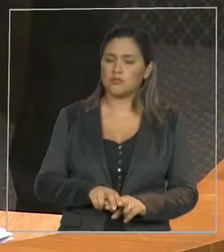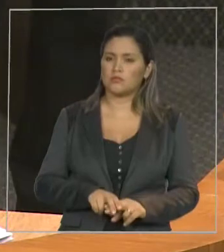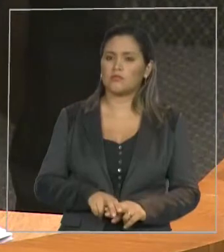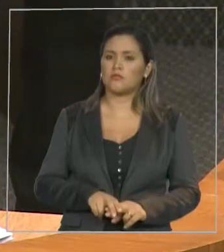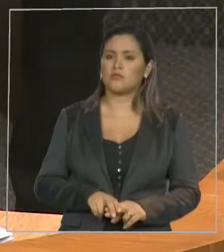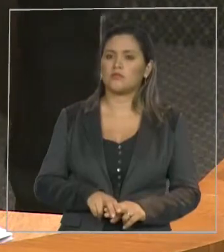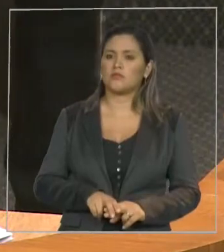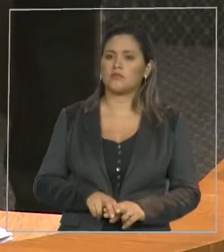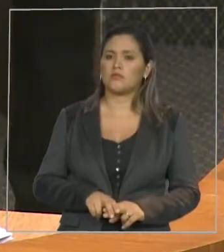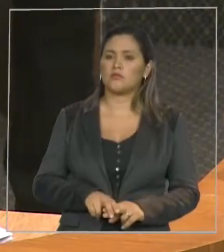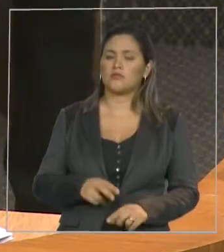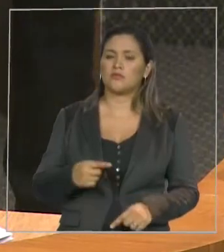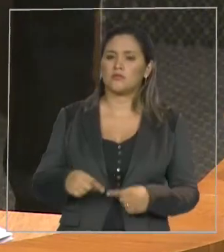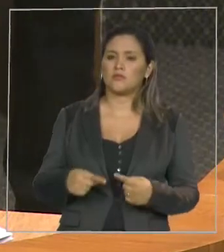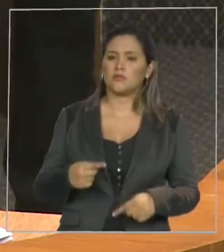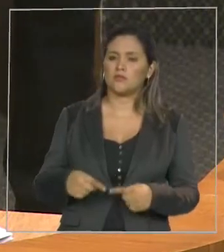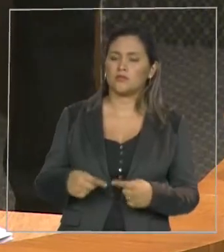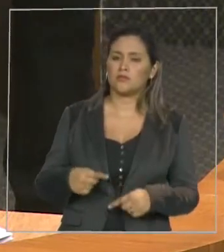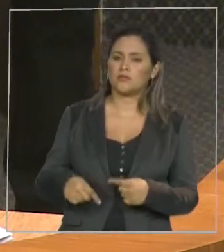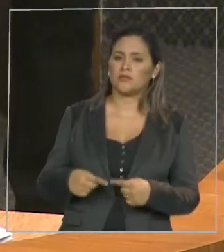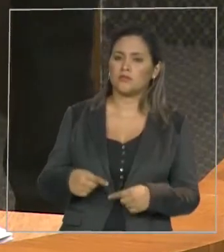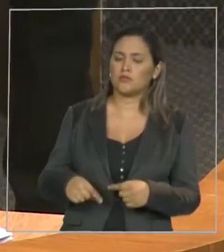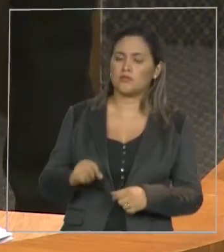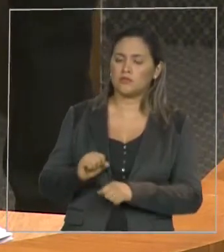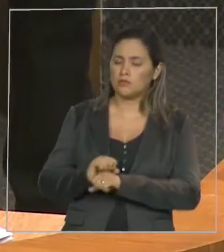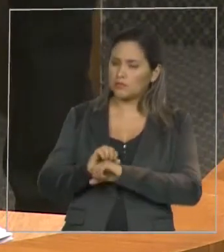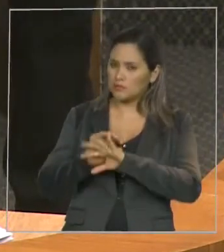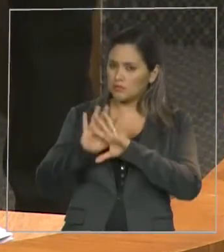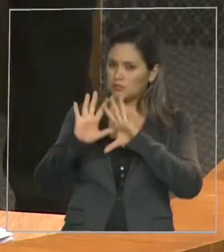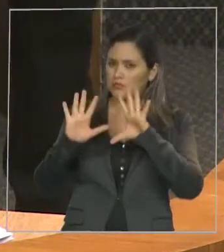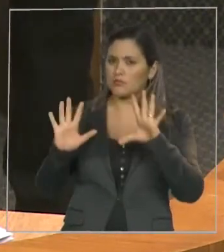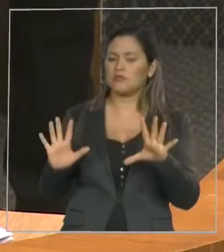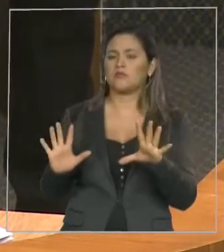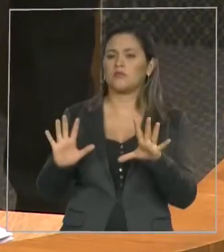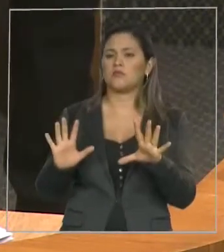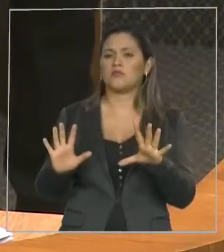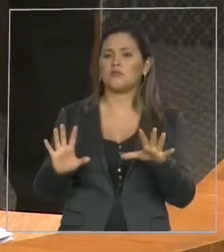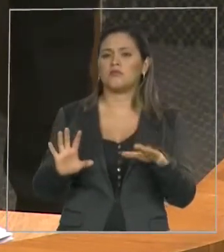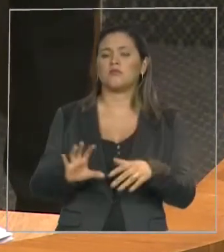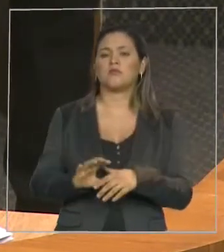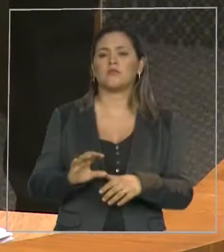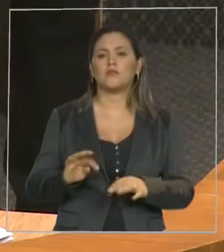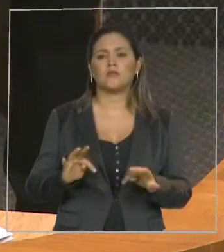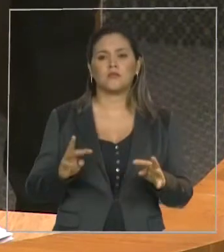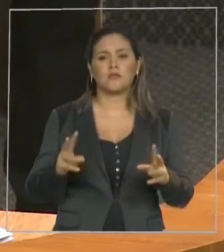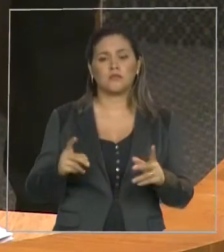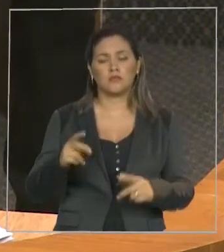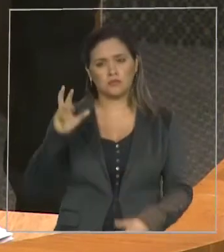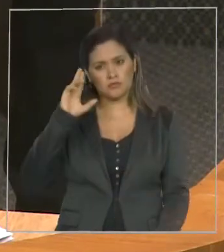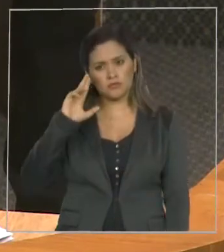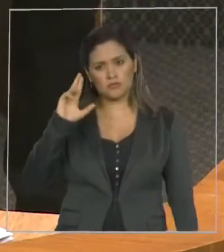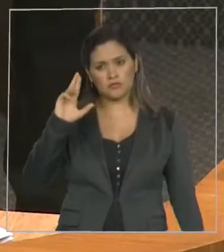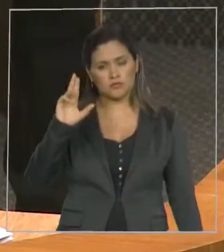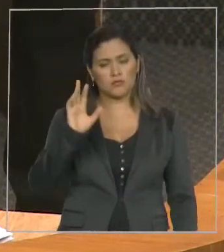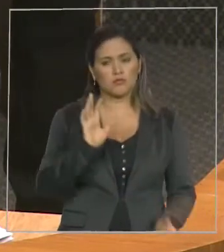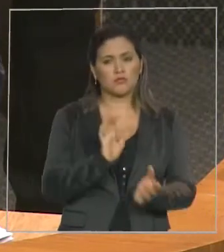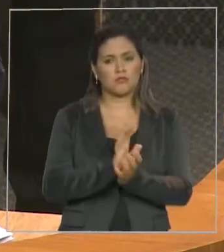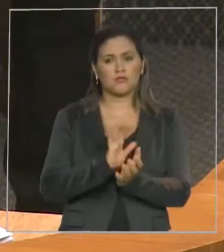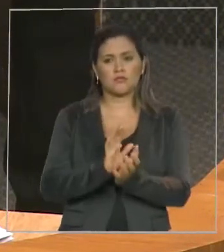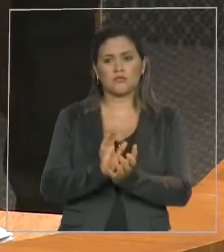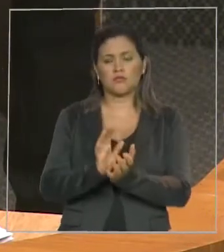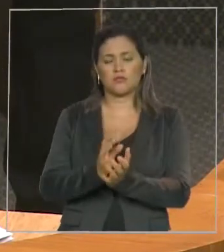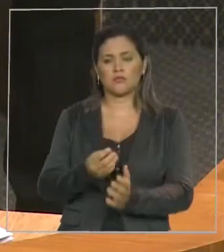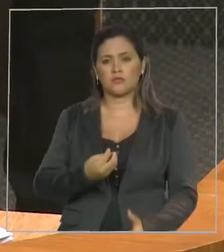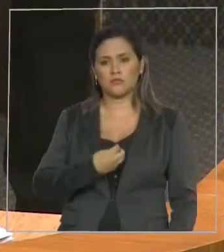franco, um debate transparente, um debate onde todos os líderes do partido compareceram e